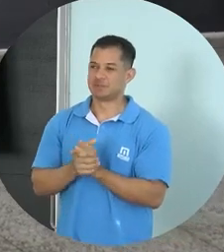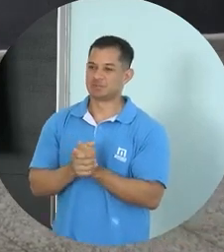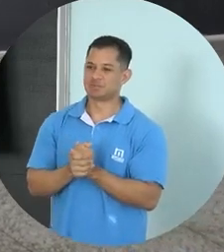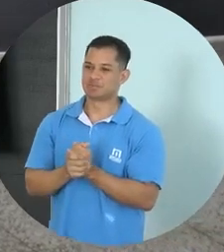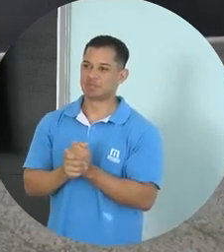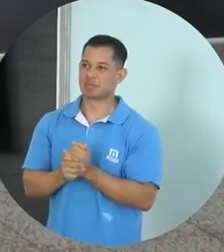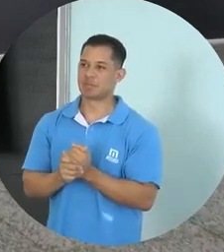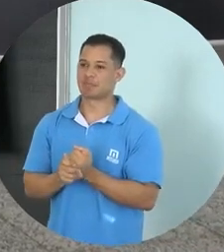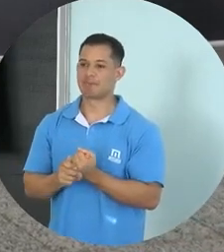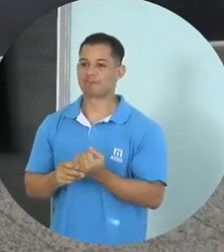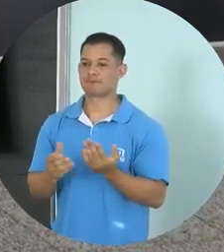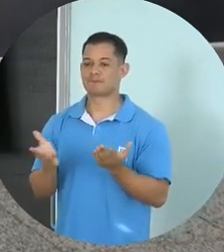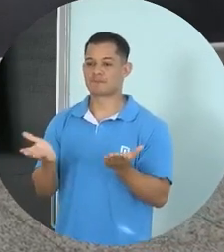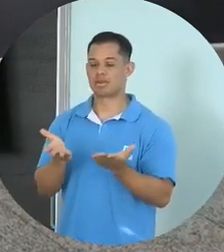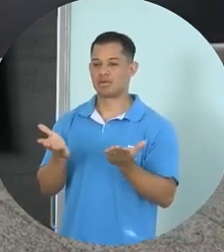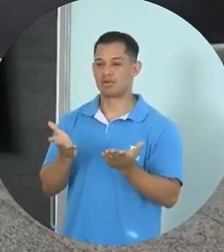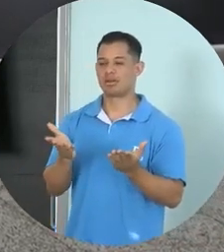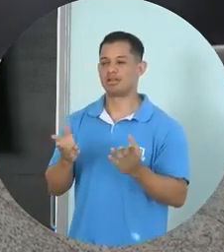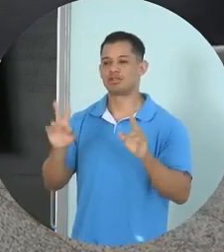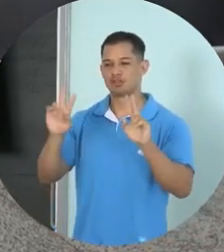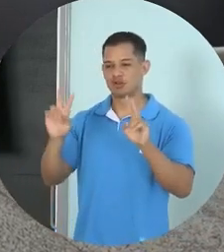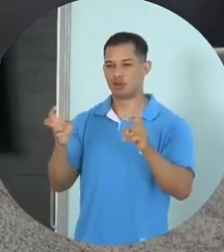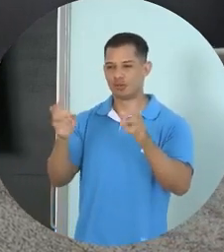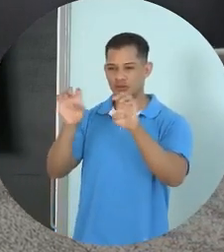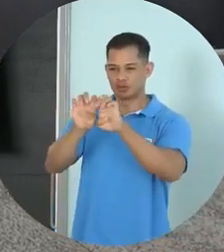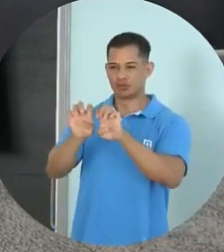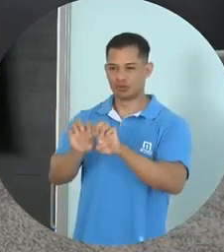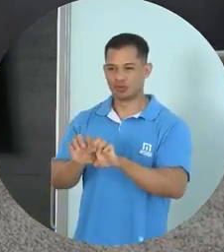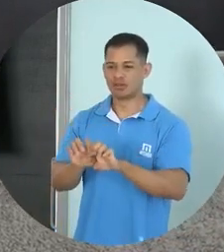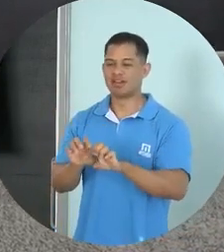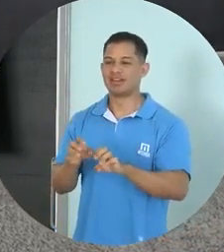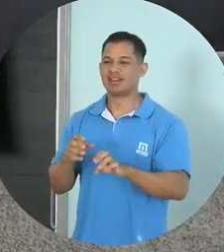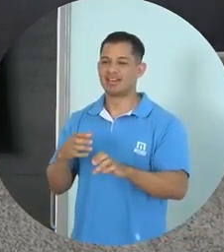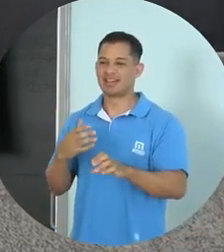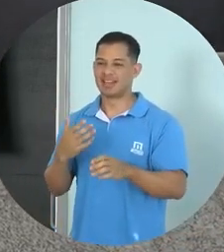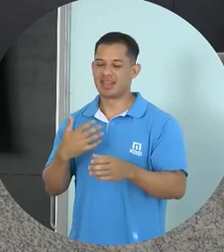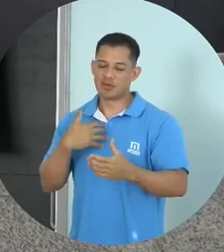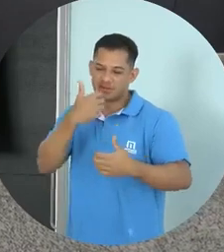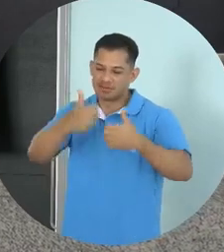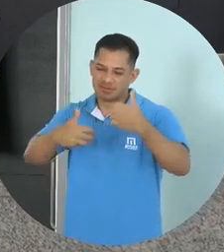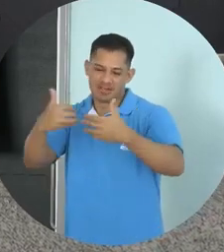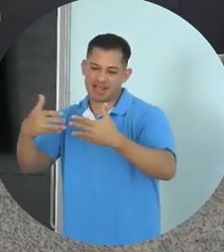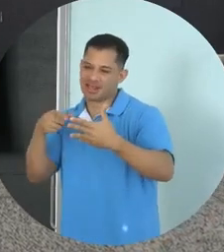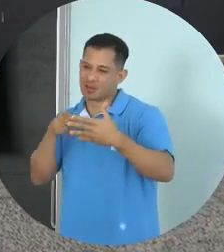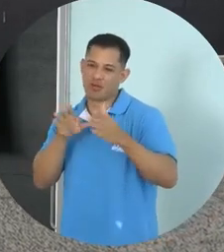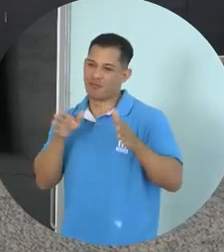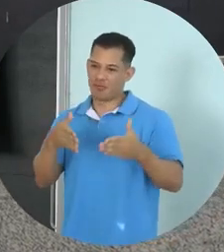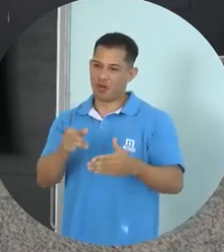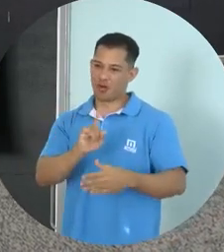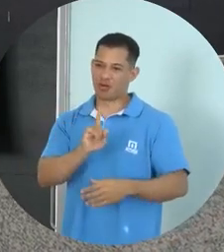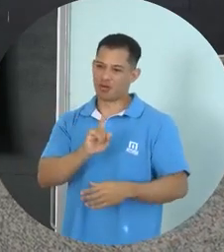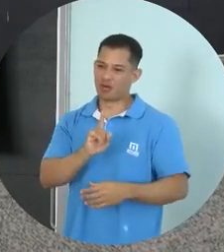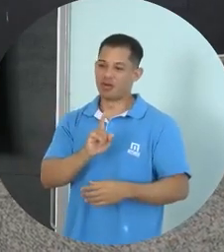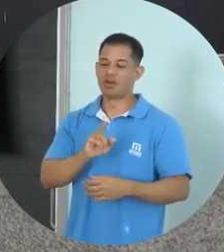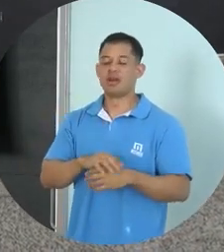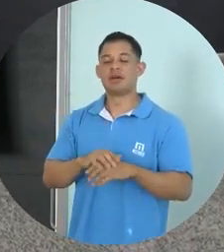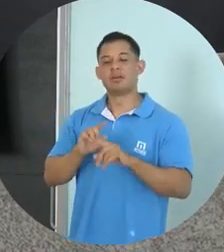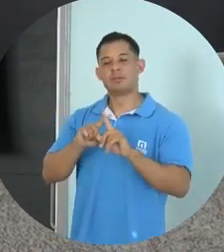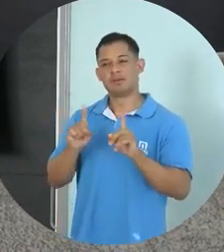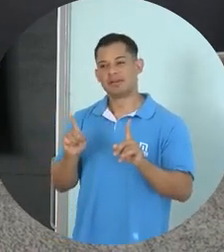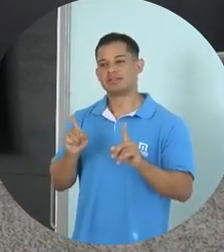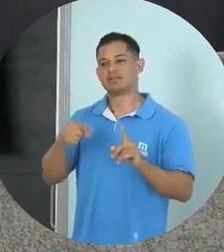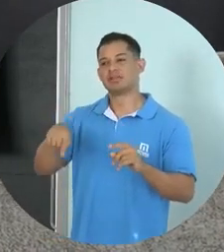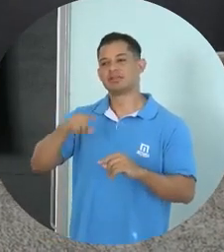Né? A parte estrutural, a gente, né, como eu falei, não é muito o foco dessa palestra, mas